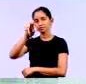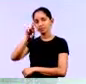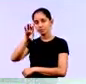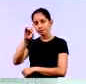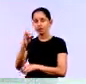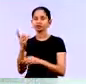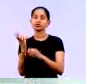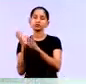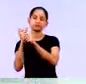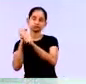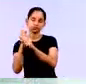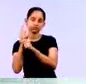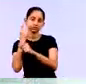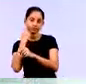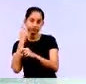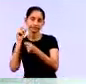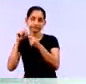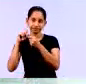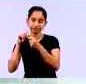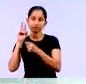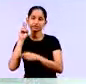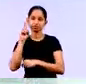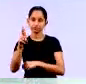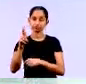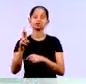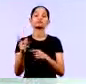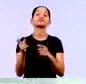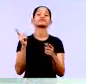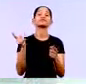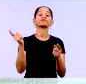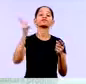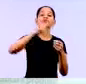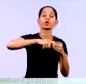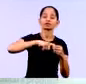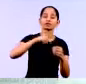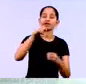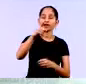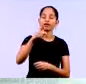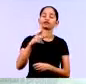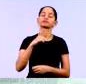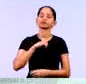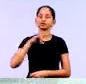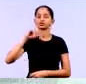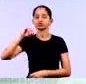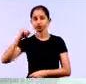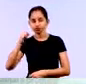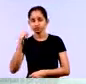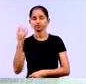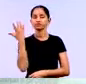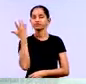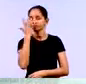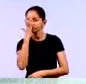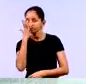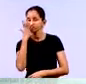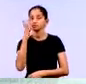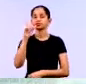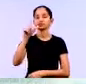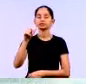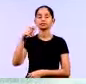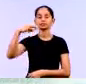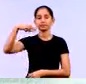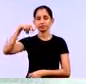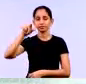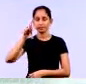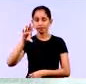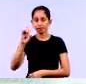na aula passada, no seu material, nos meses de janeiro, fevereiro e março, que